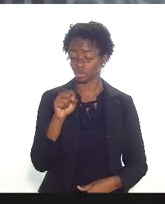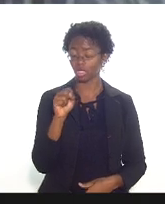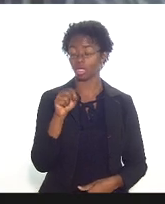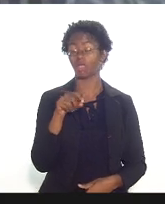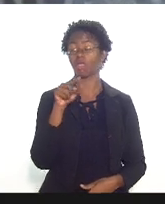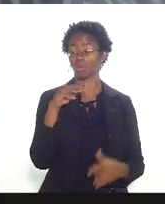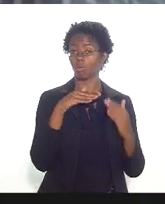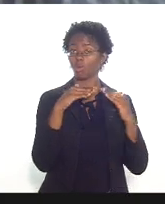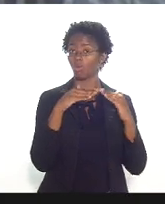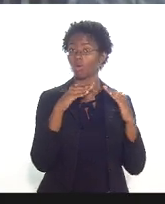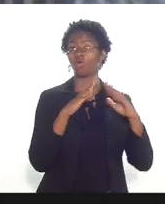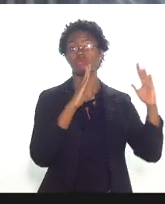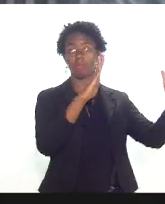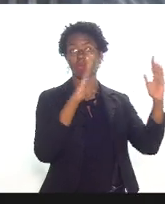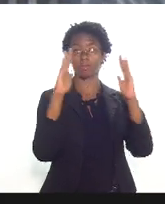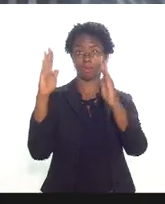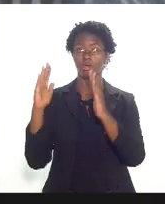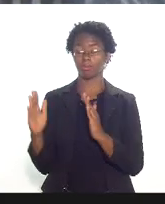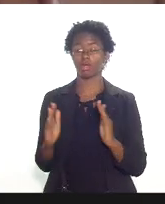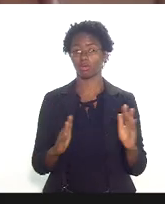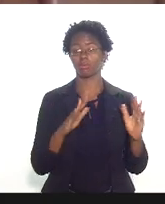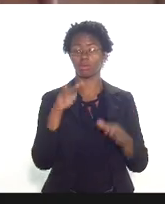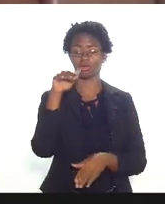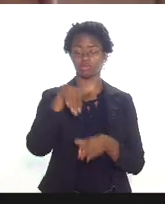votação em bloco. E aí,